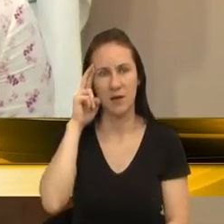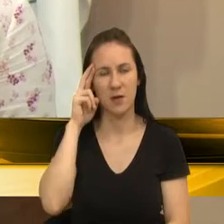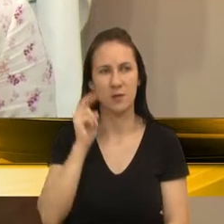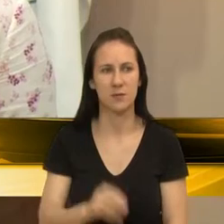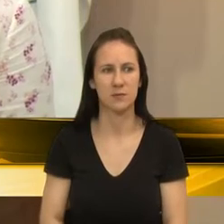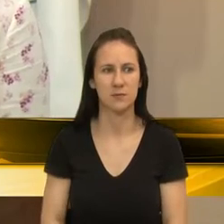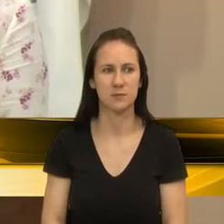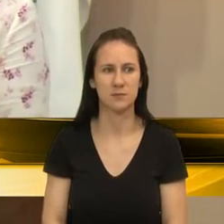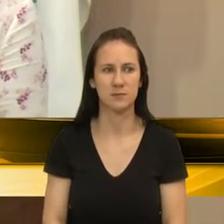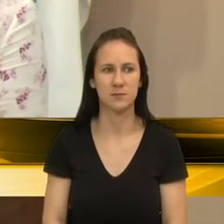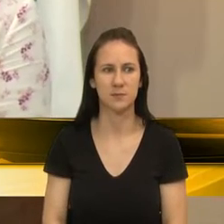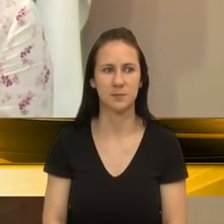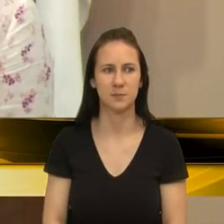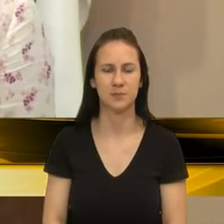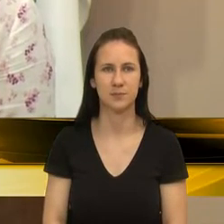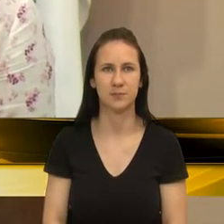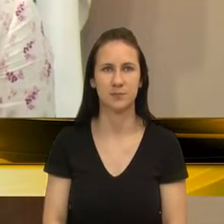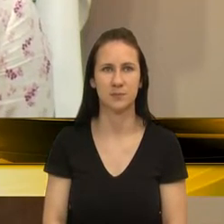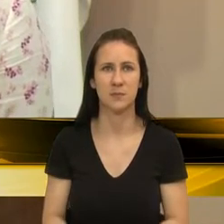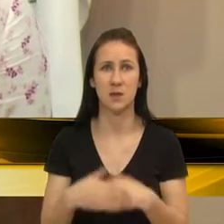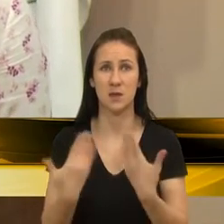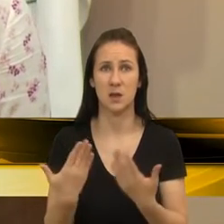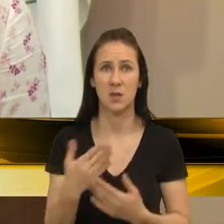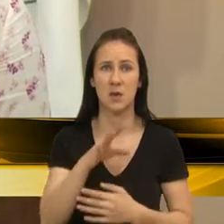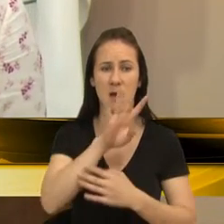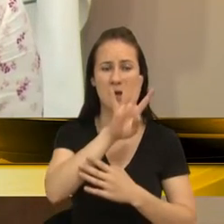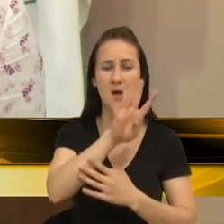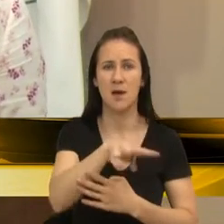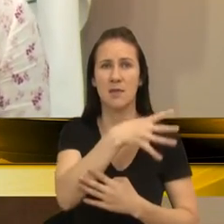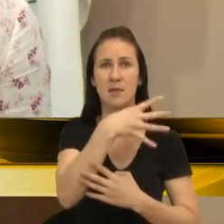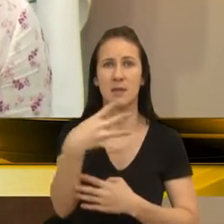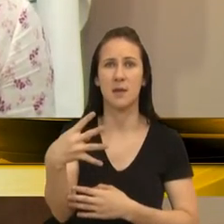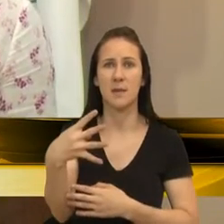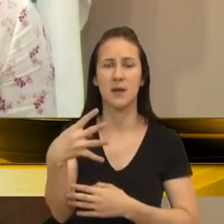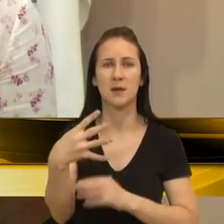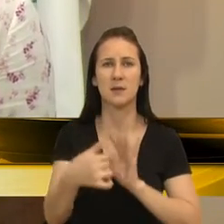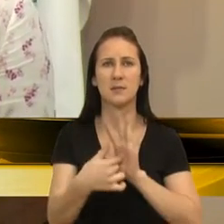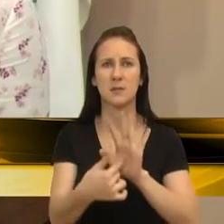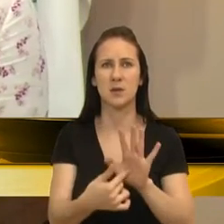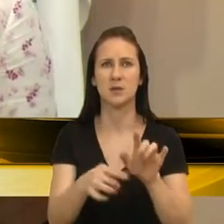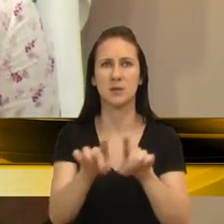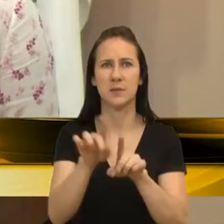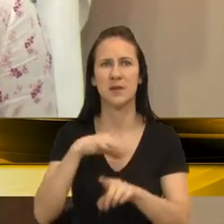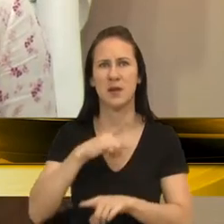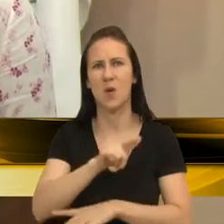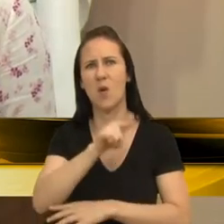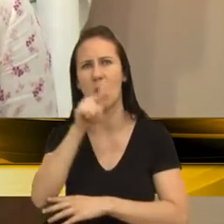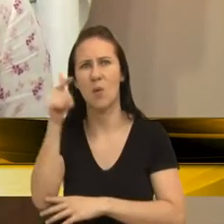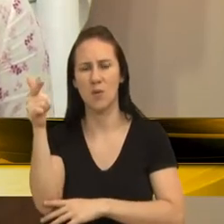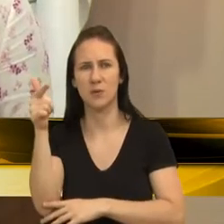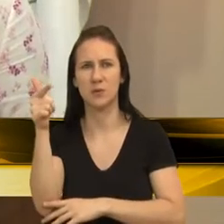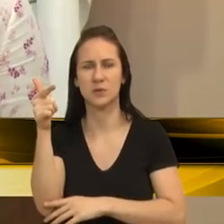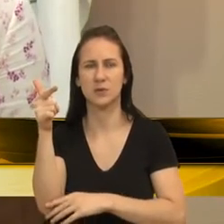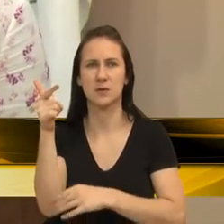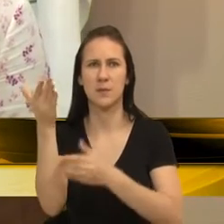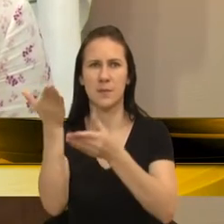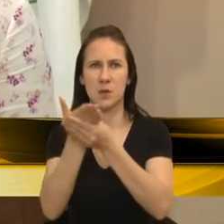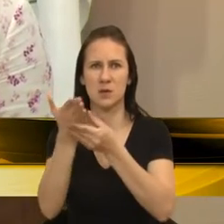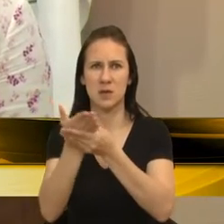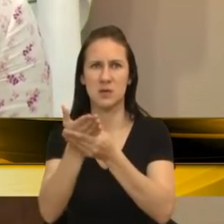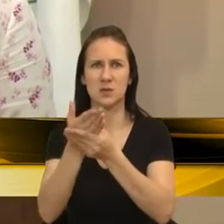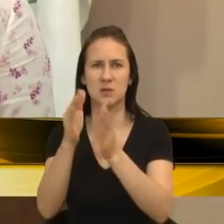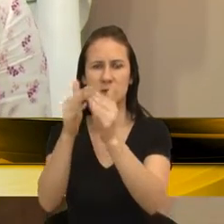da precarização, ela é, inclusive, na tabela, mas também a gente pode ver em várias outras ações, em outros processos licitatórios. Quando não se